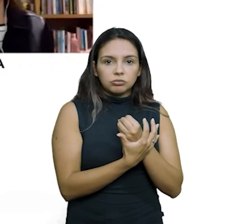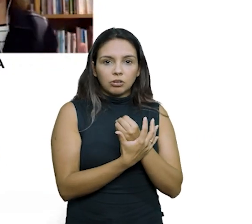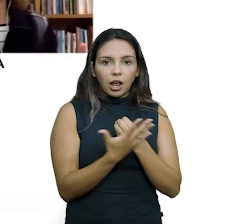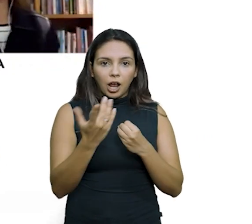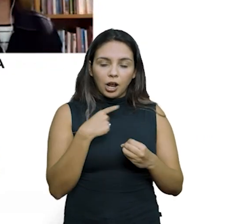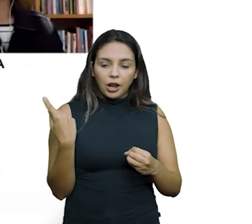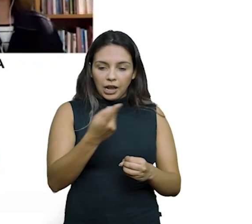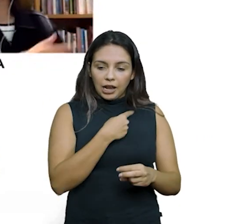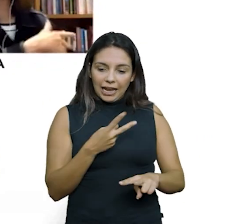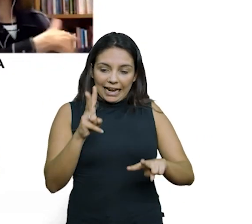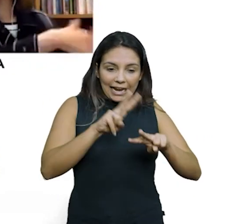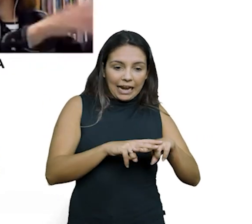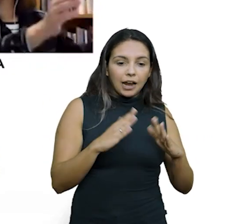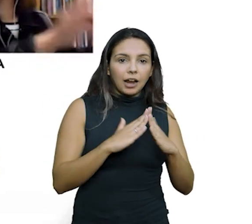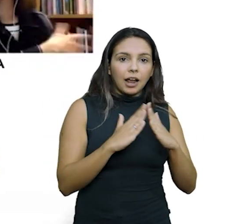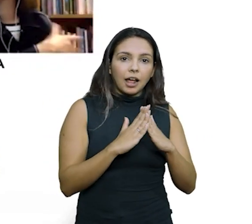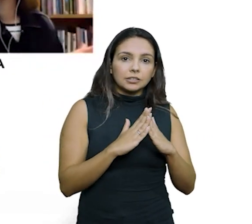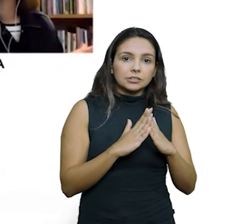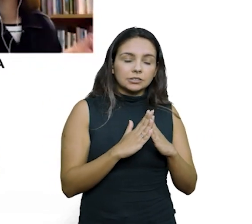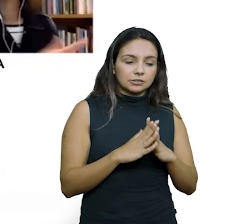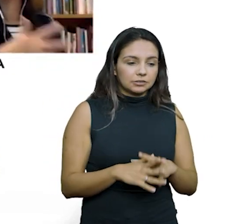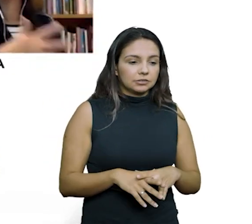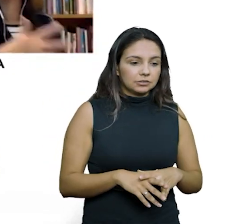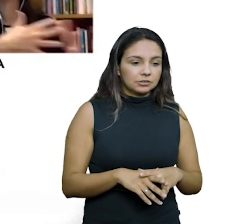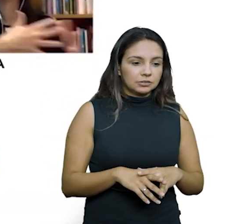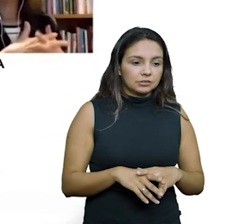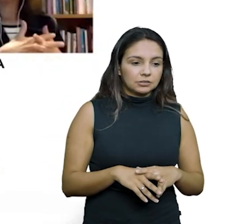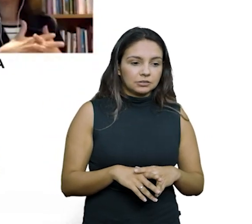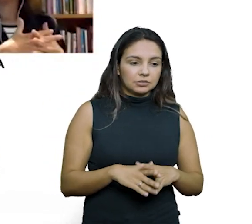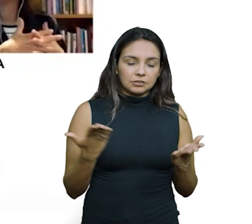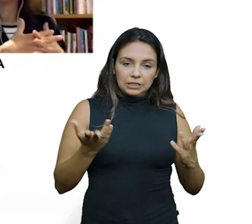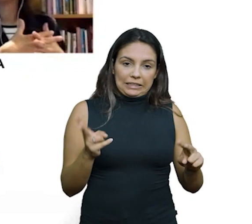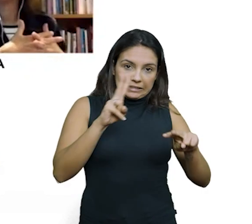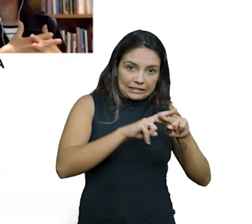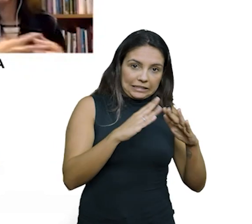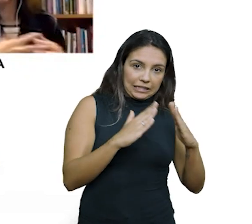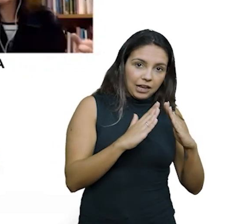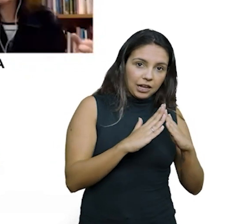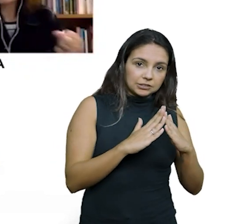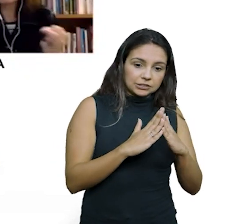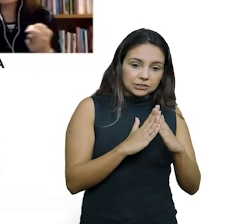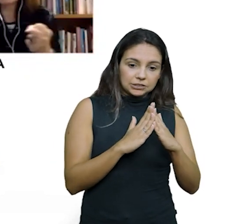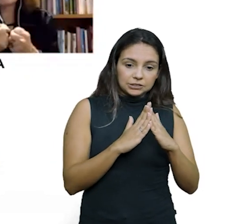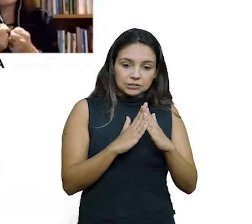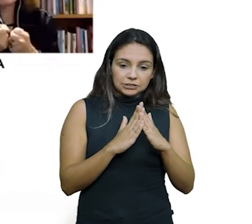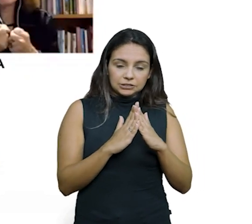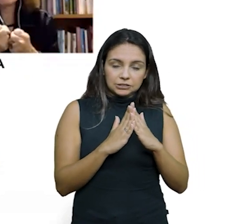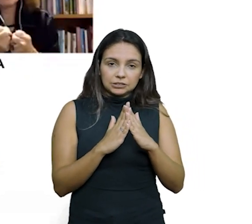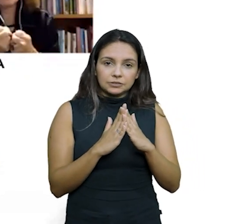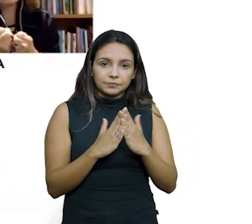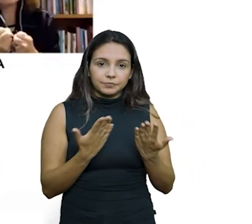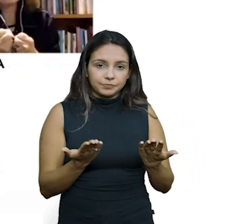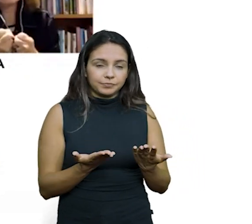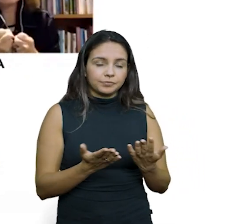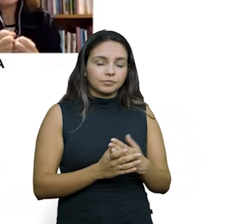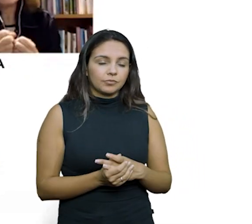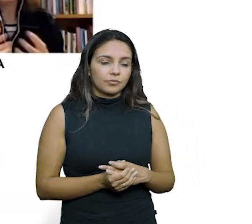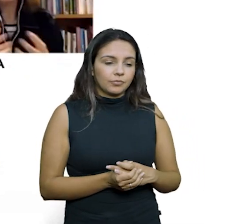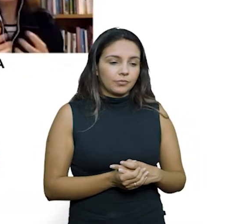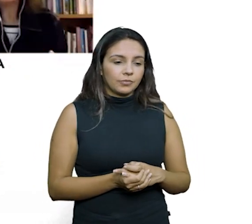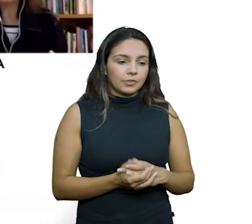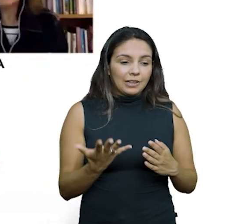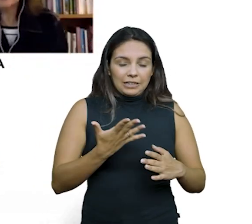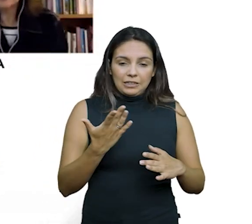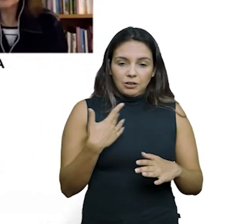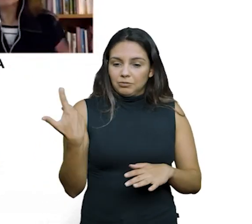que andavam como navios na noite, sem interseção, elas agora estão ali fechadas